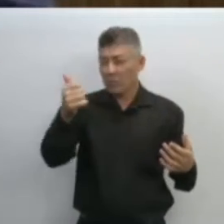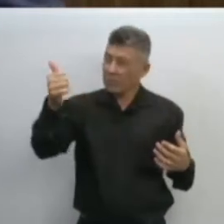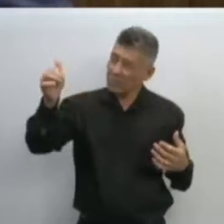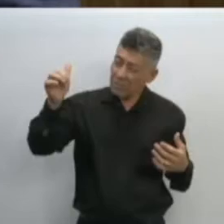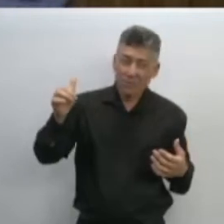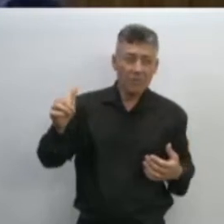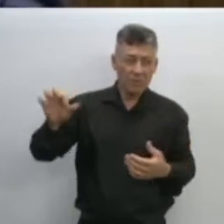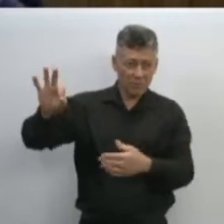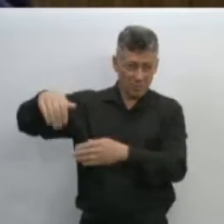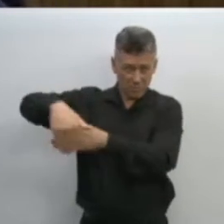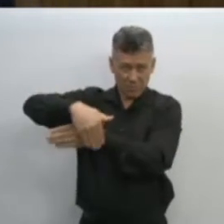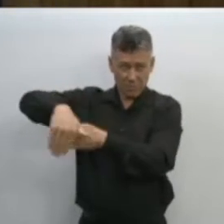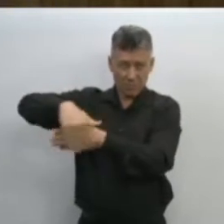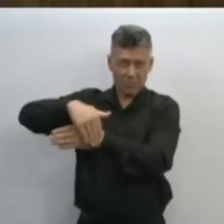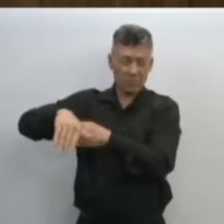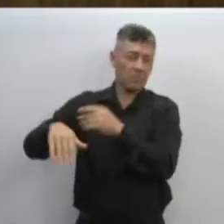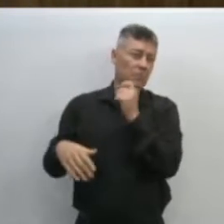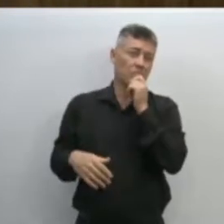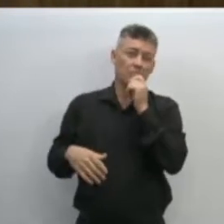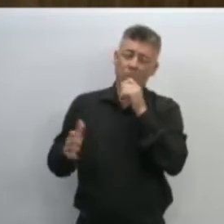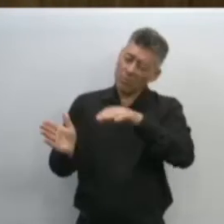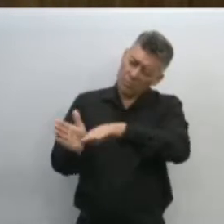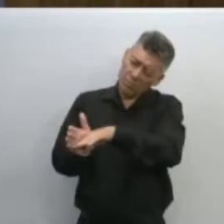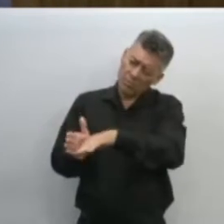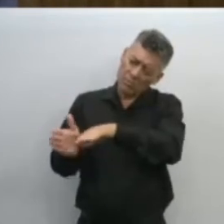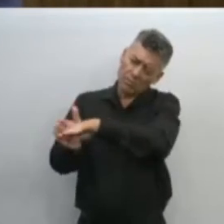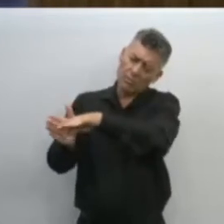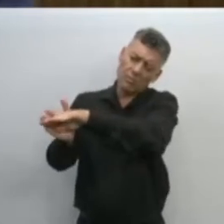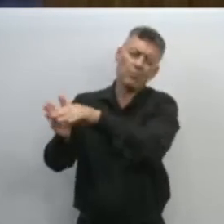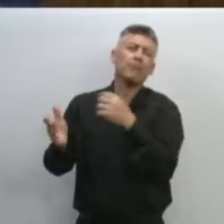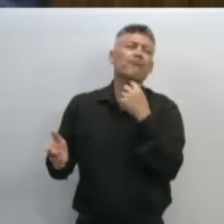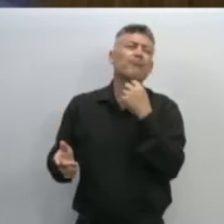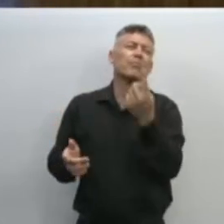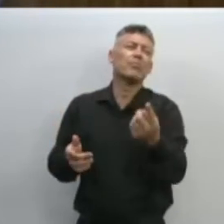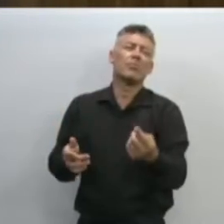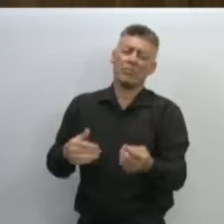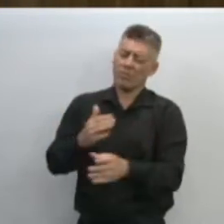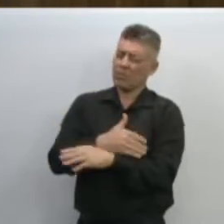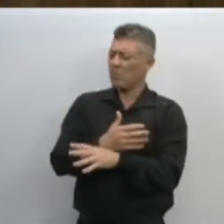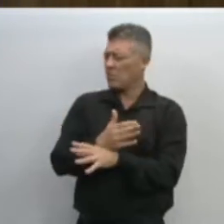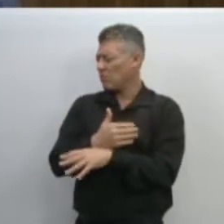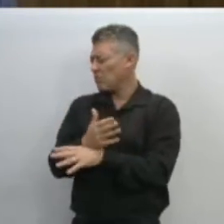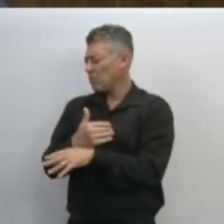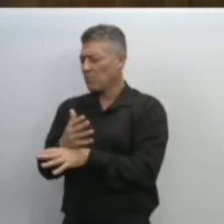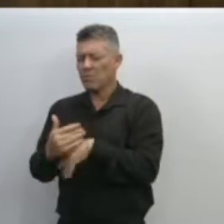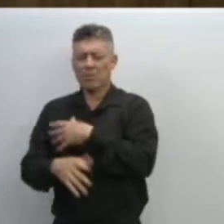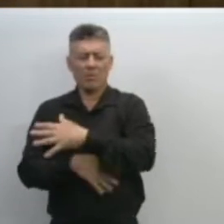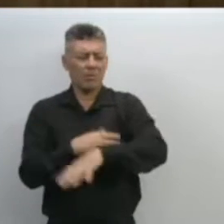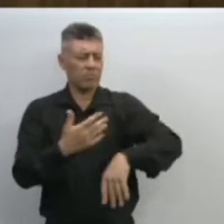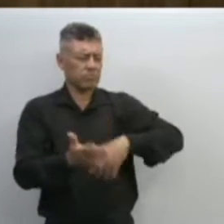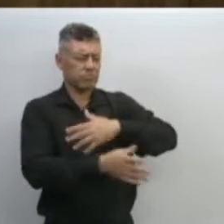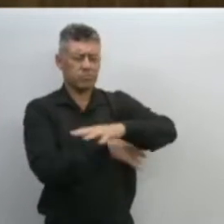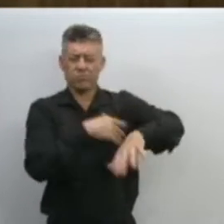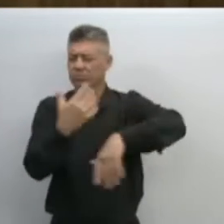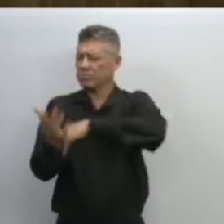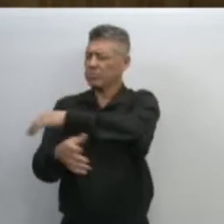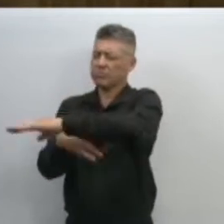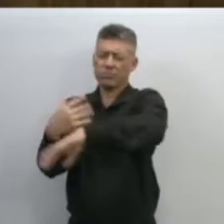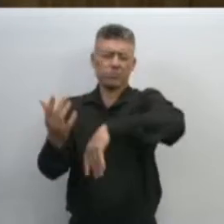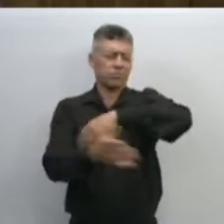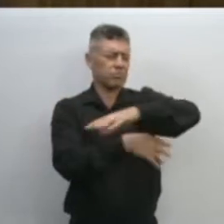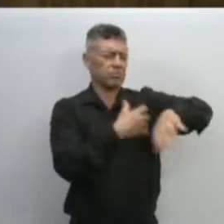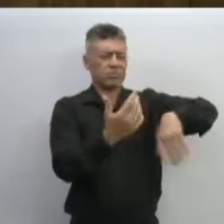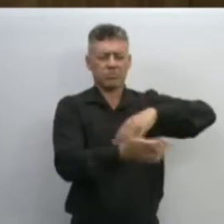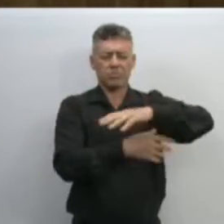tem sinalização de onde pode, onde não pode estacionar, e aí fica aquele Deus dará, um verdadeiro caos.